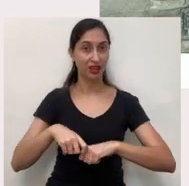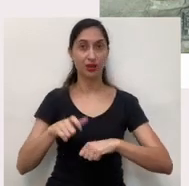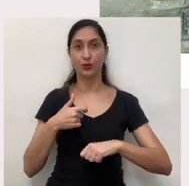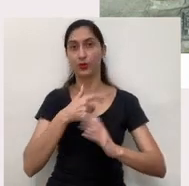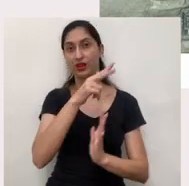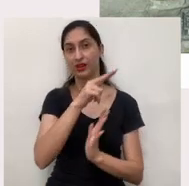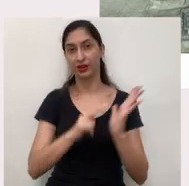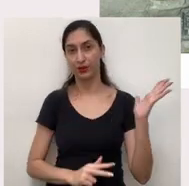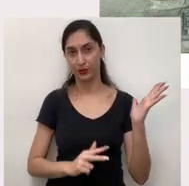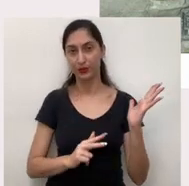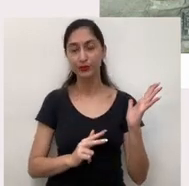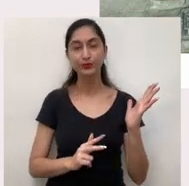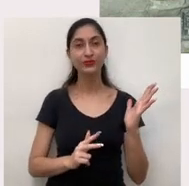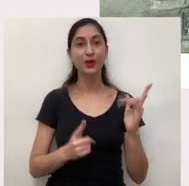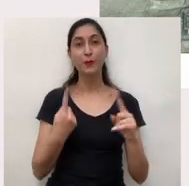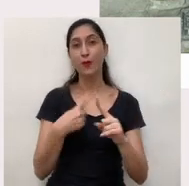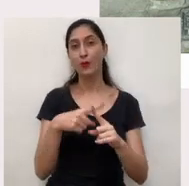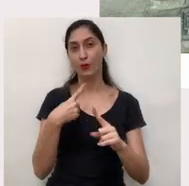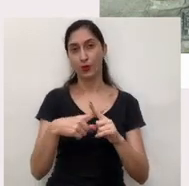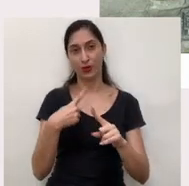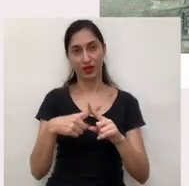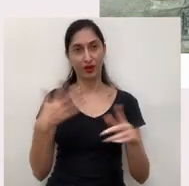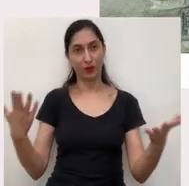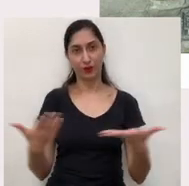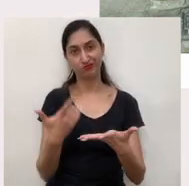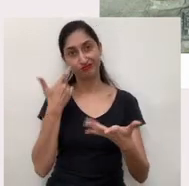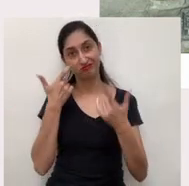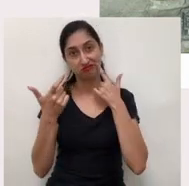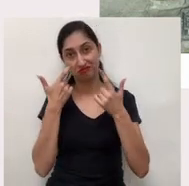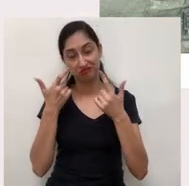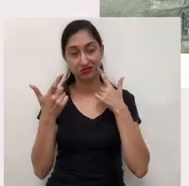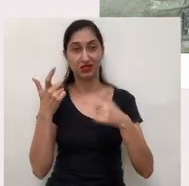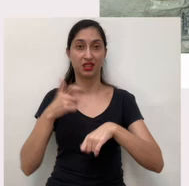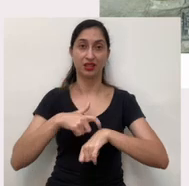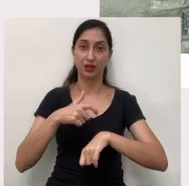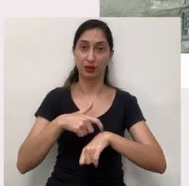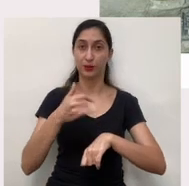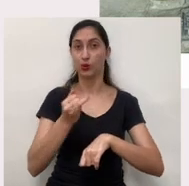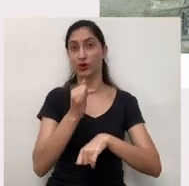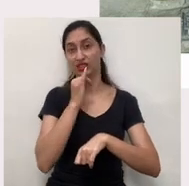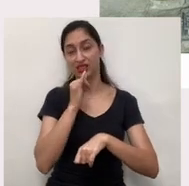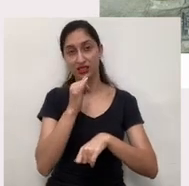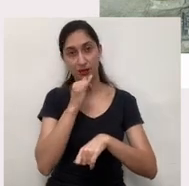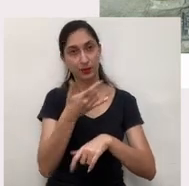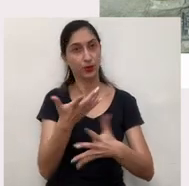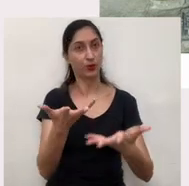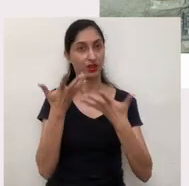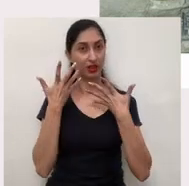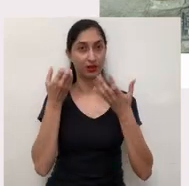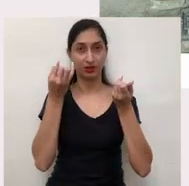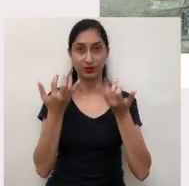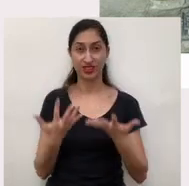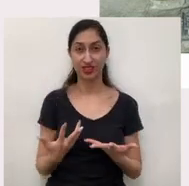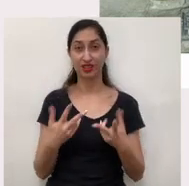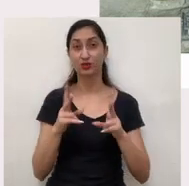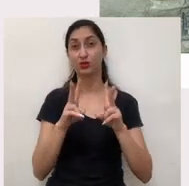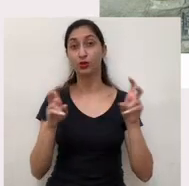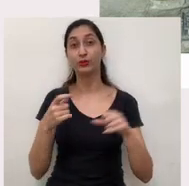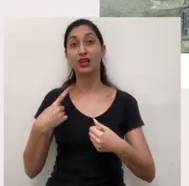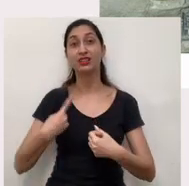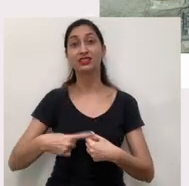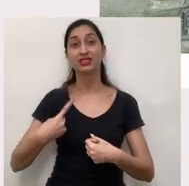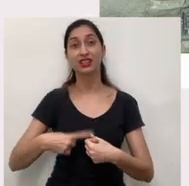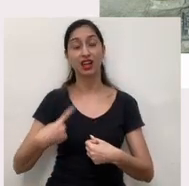bonita das Cidades Invisíveis, sobre Fílide, que fala dessas